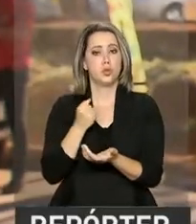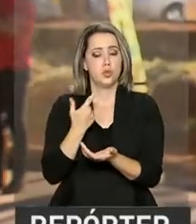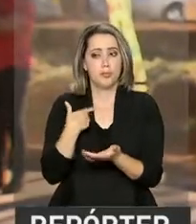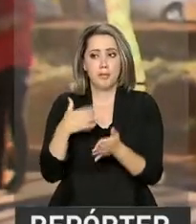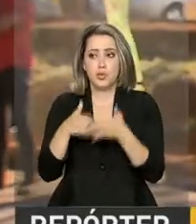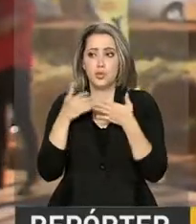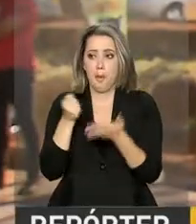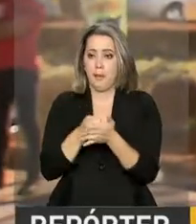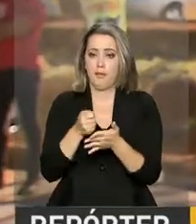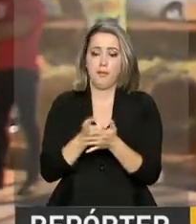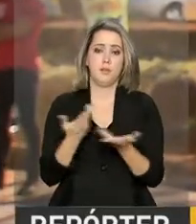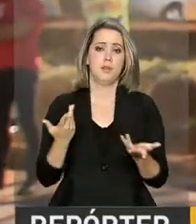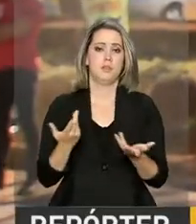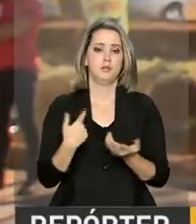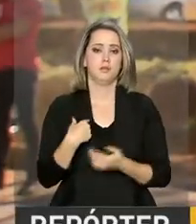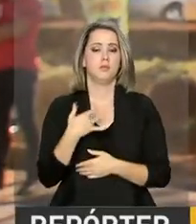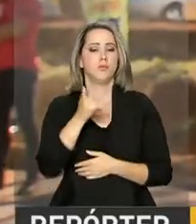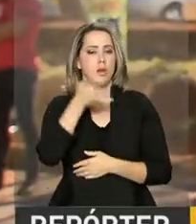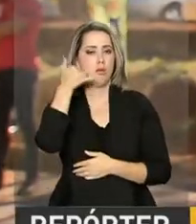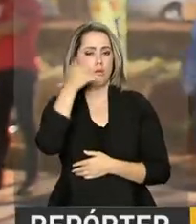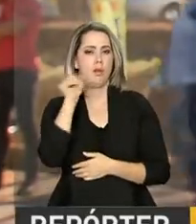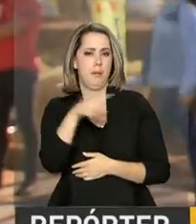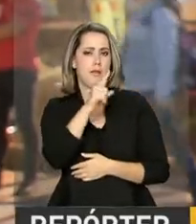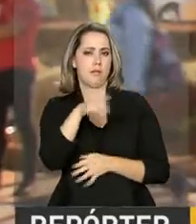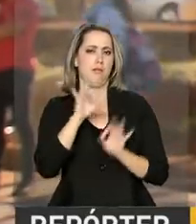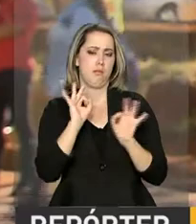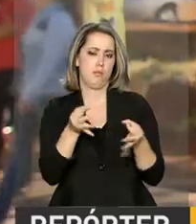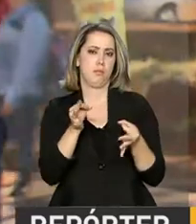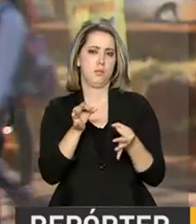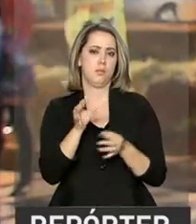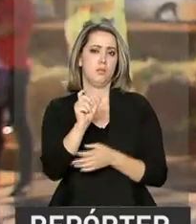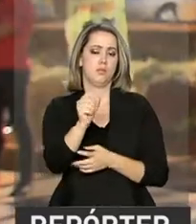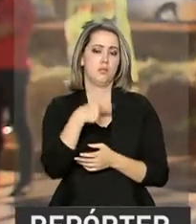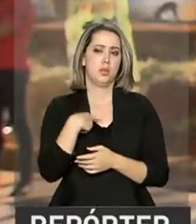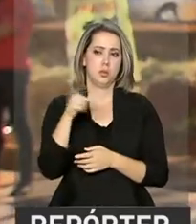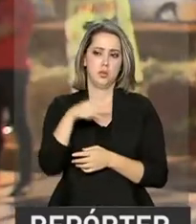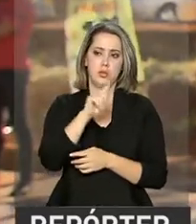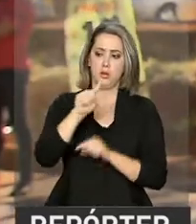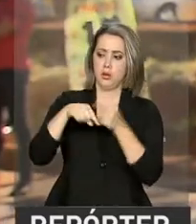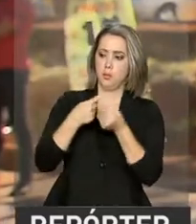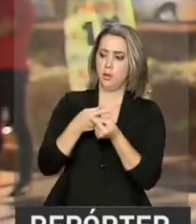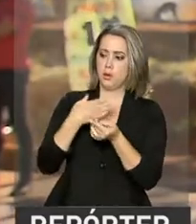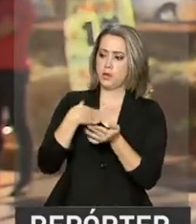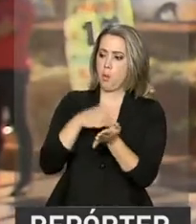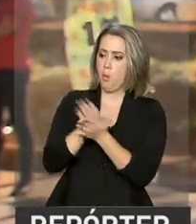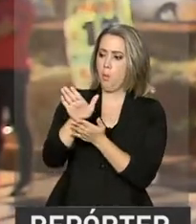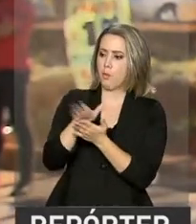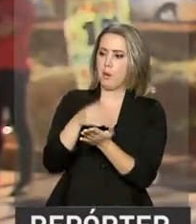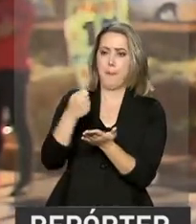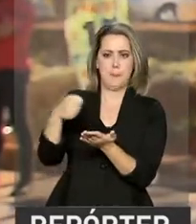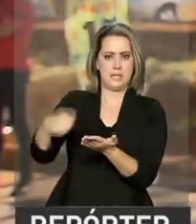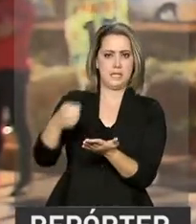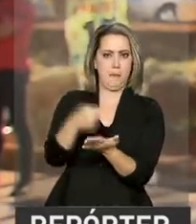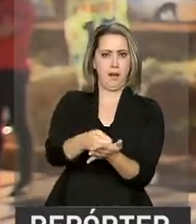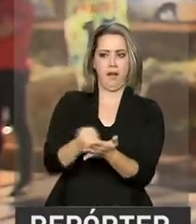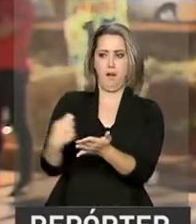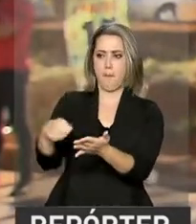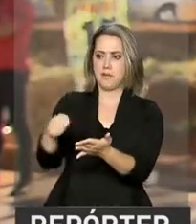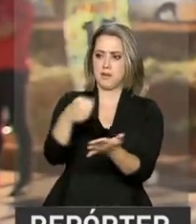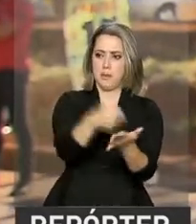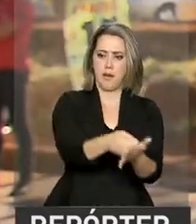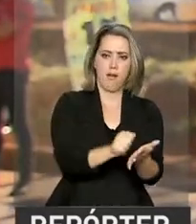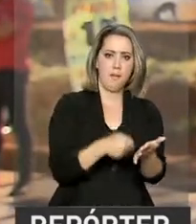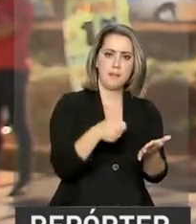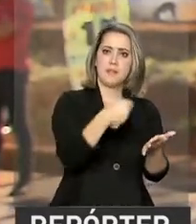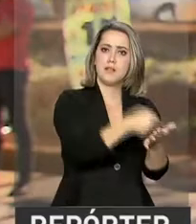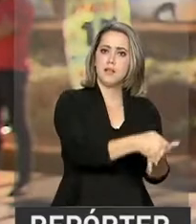cancelar, tudo certo, cancelou. Só que aí quando passar do tempo foi vindo as cobranças, né? Como se eu tivesse devendo o plano de saúde e